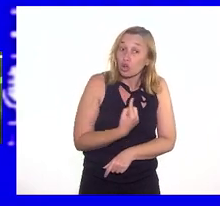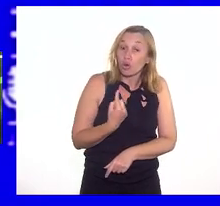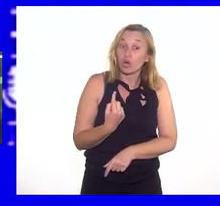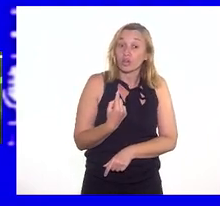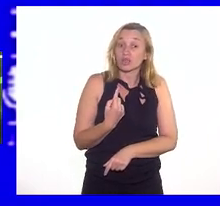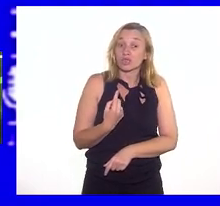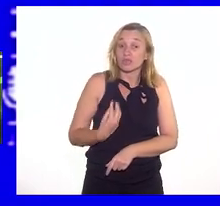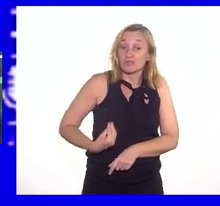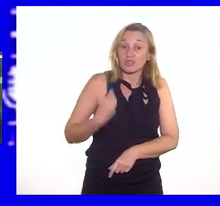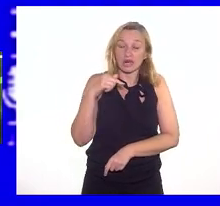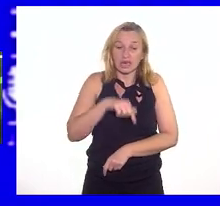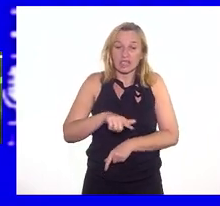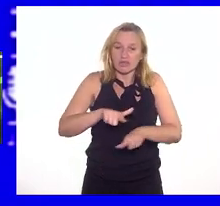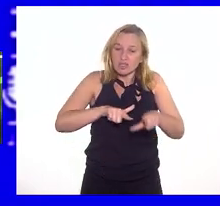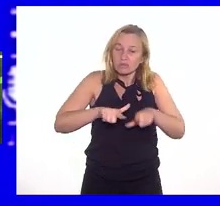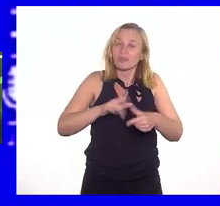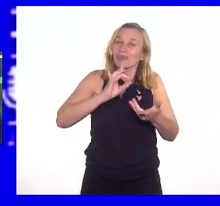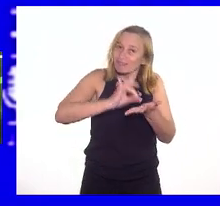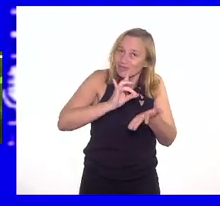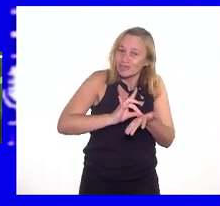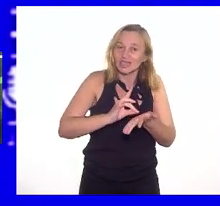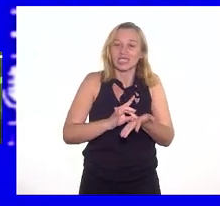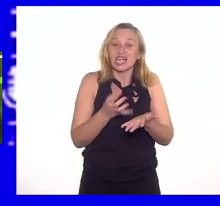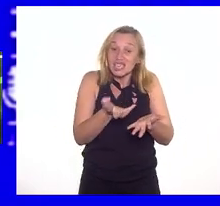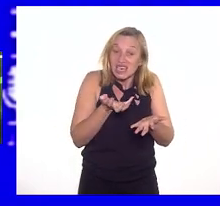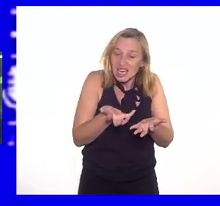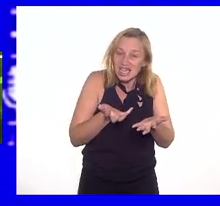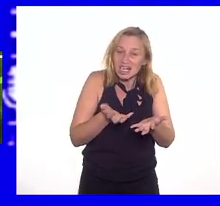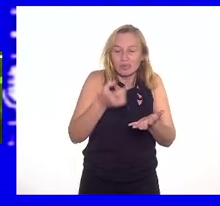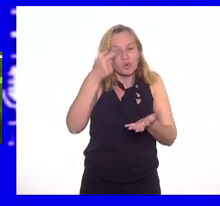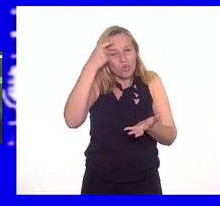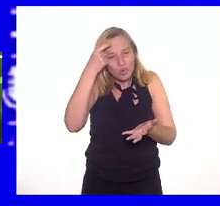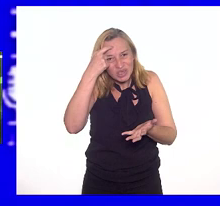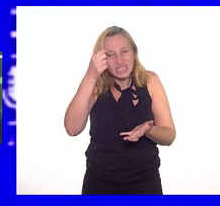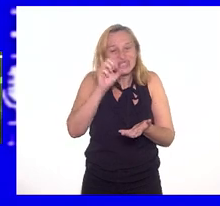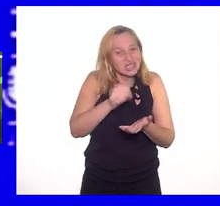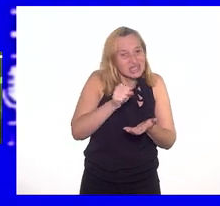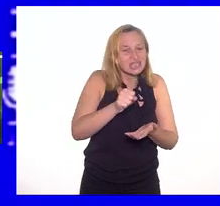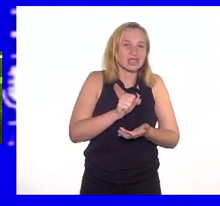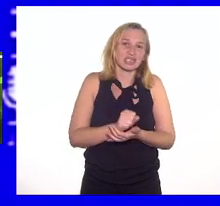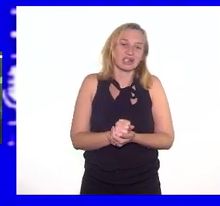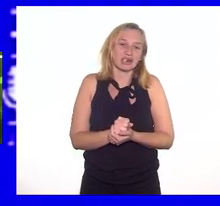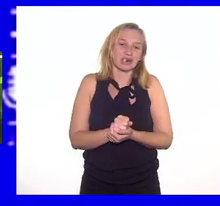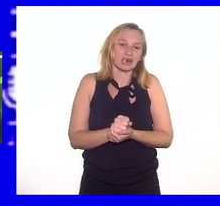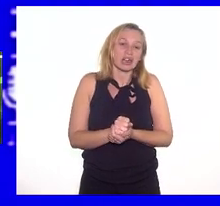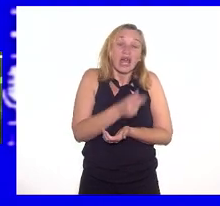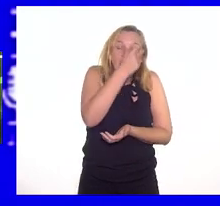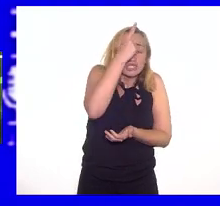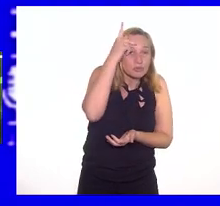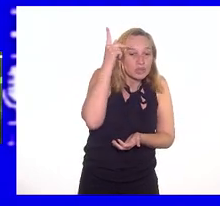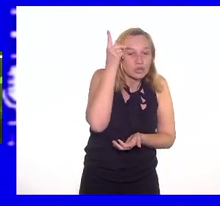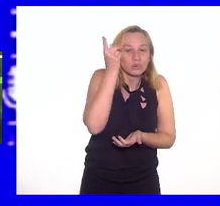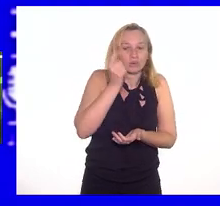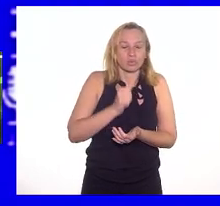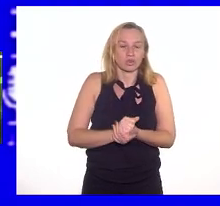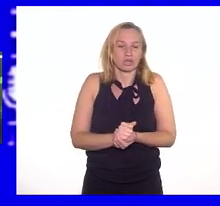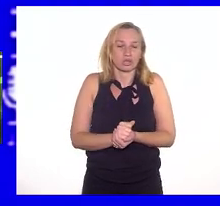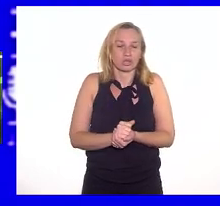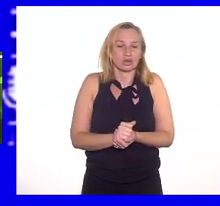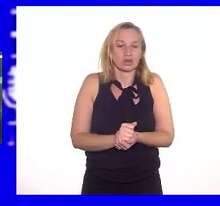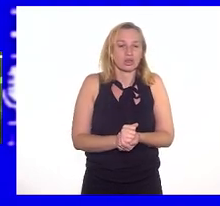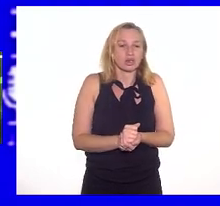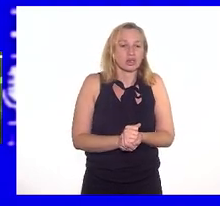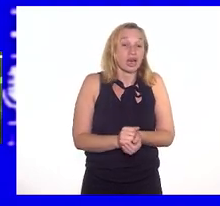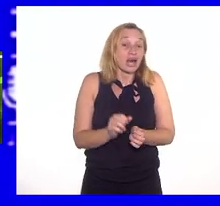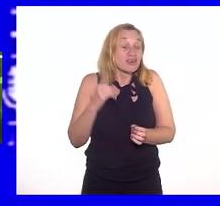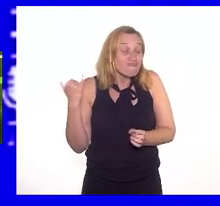Estamos aqui para fazer um trabalho de verdade. Nós queremos conscientizar, né, as pessoas sobre